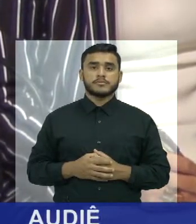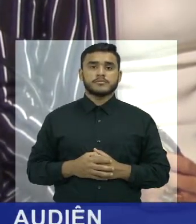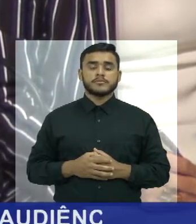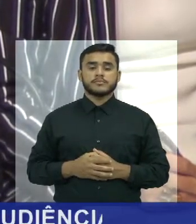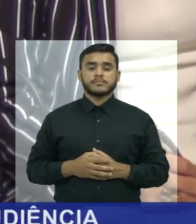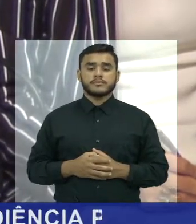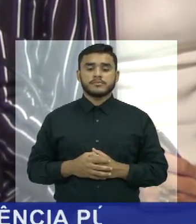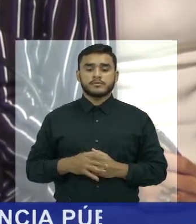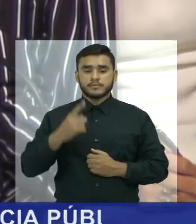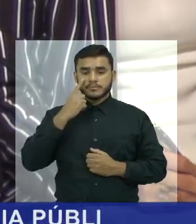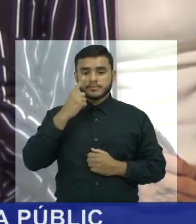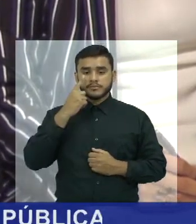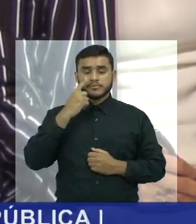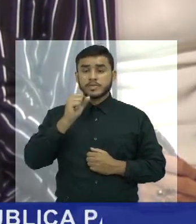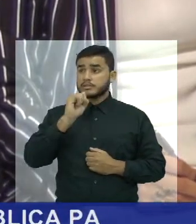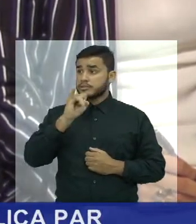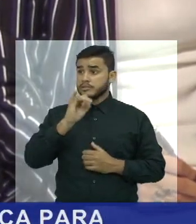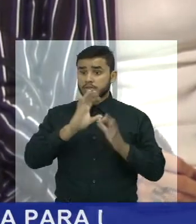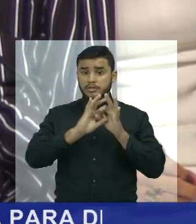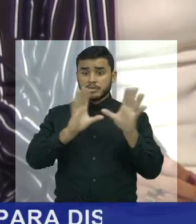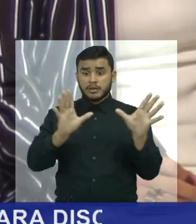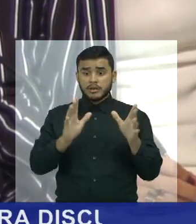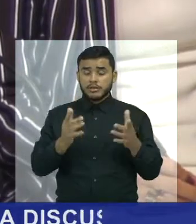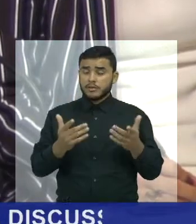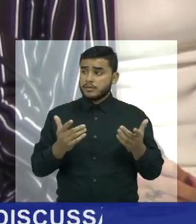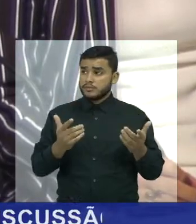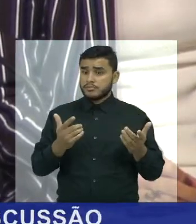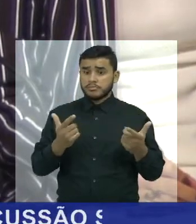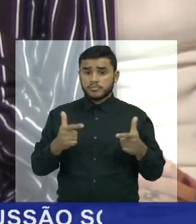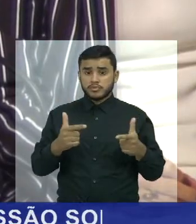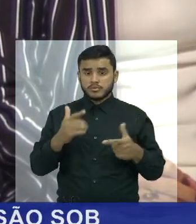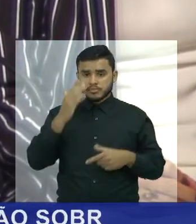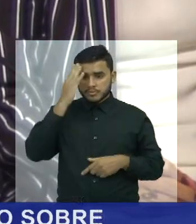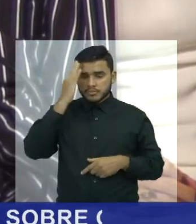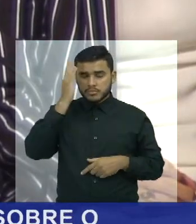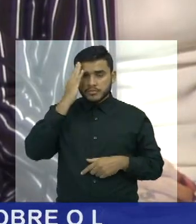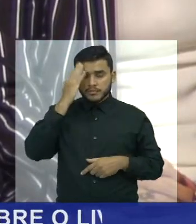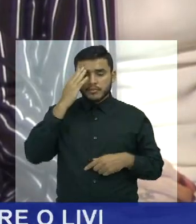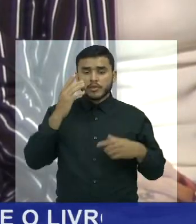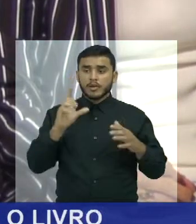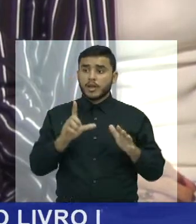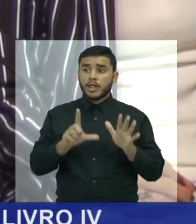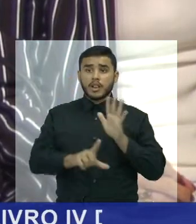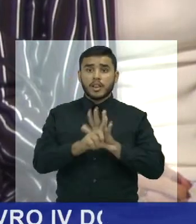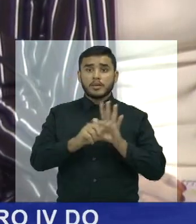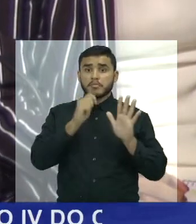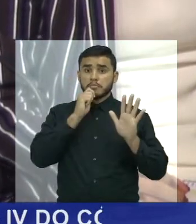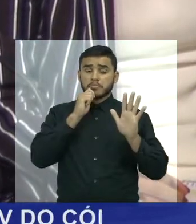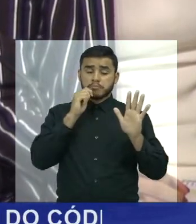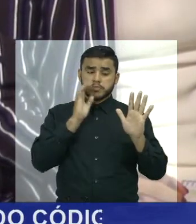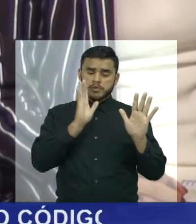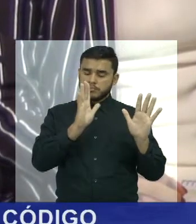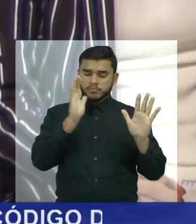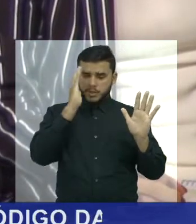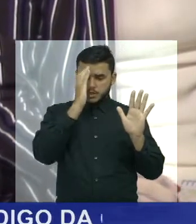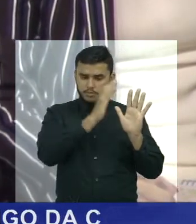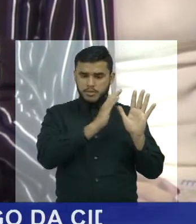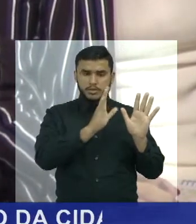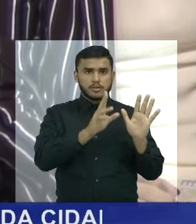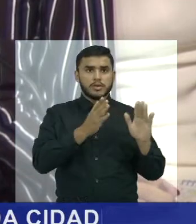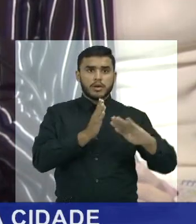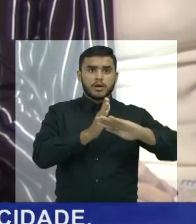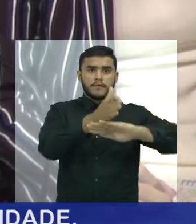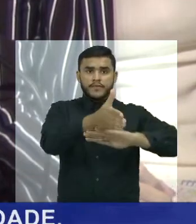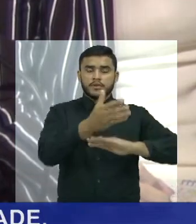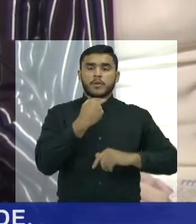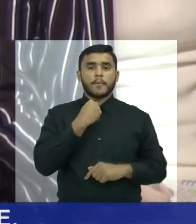autorização, o fiscal não vai, porque a lei não permite, e vai adotar outras medidas junto ao